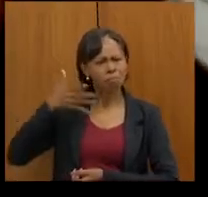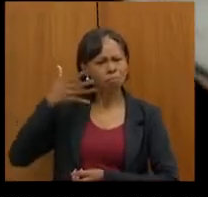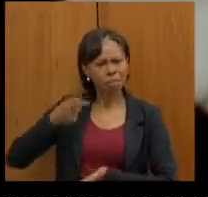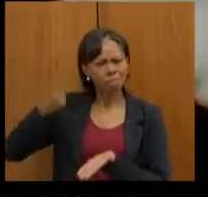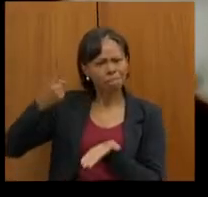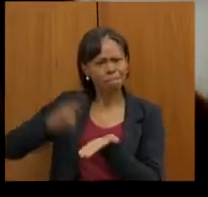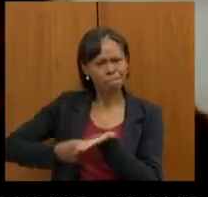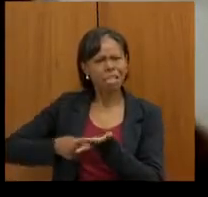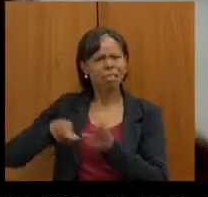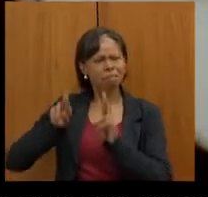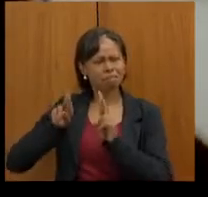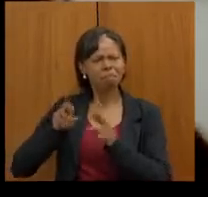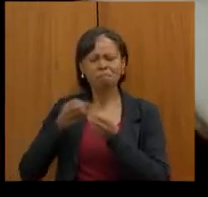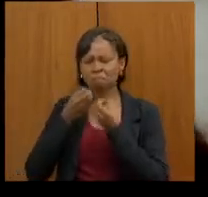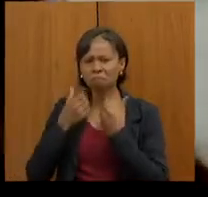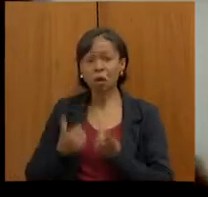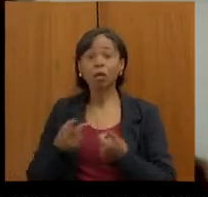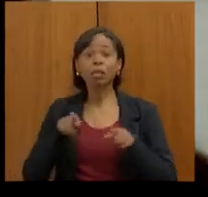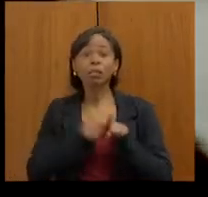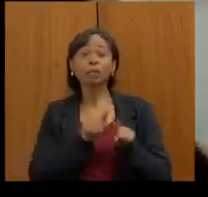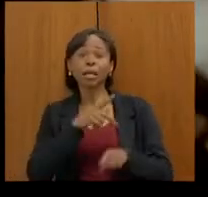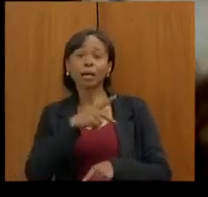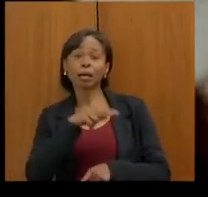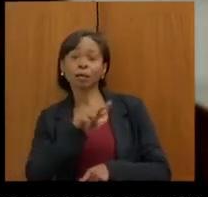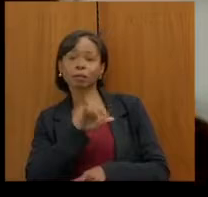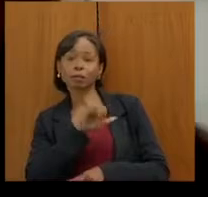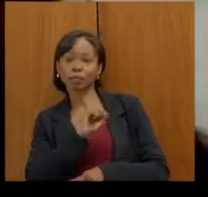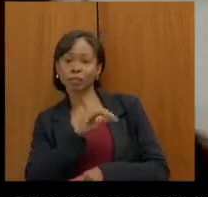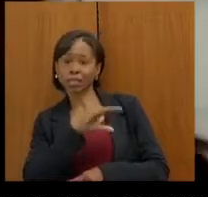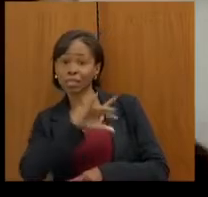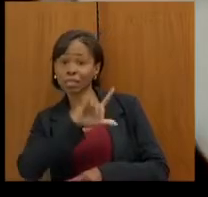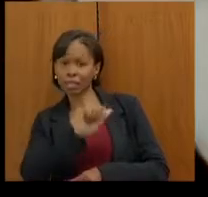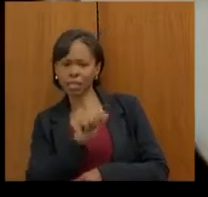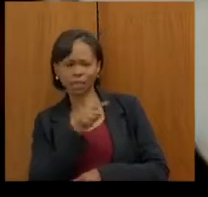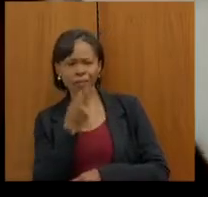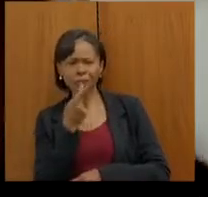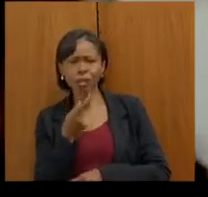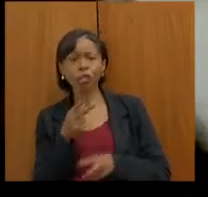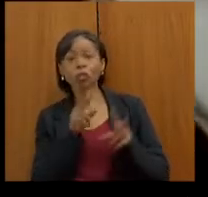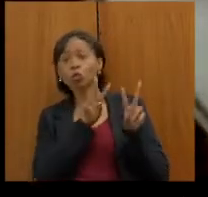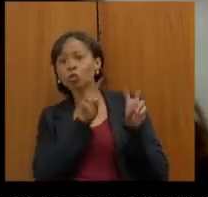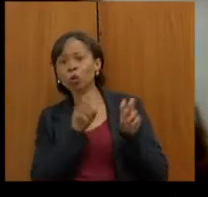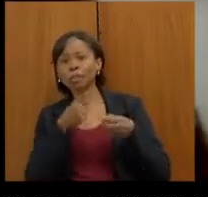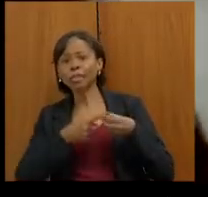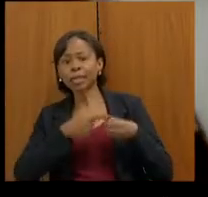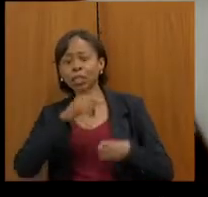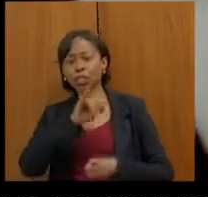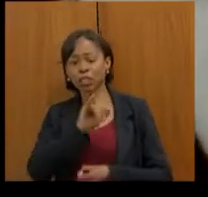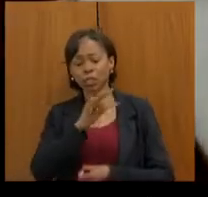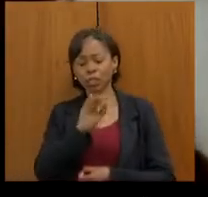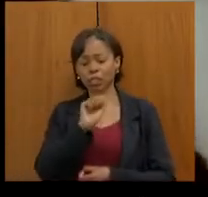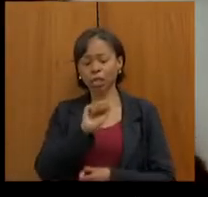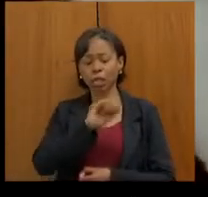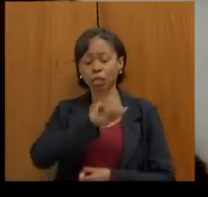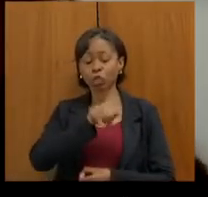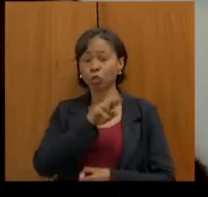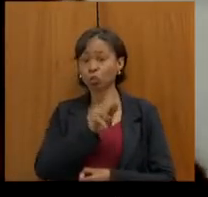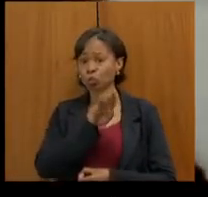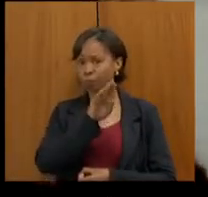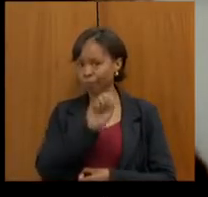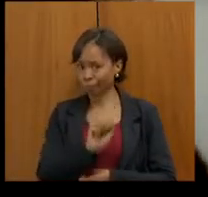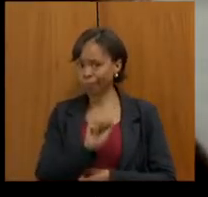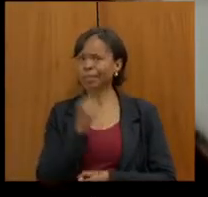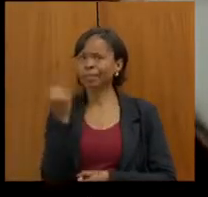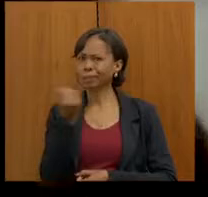comprometida também da Doutora Priscila não é trazendo a realidade de Itajubá e importância de olharmos para as